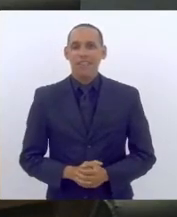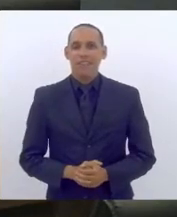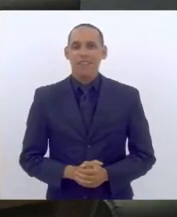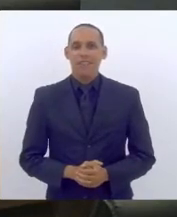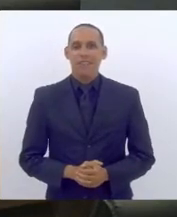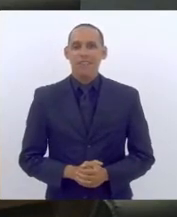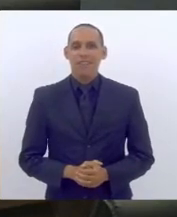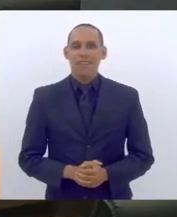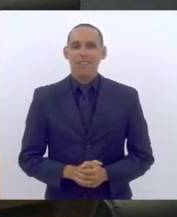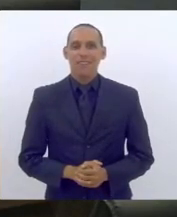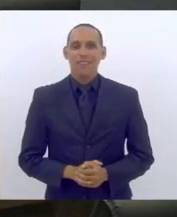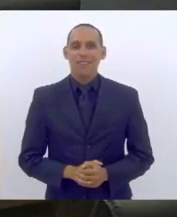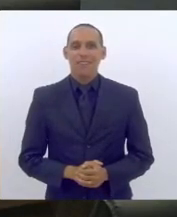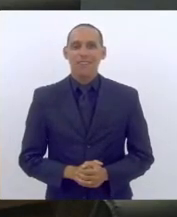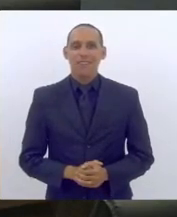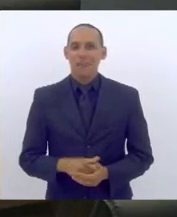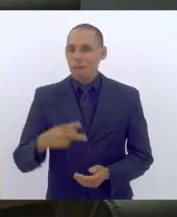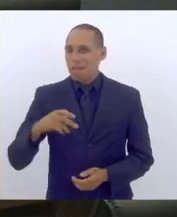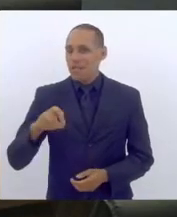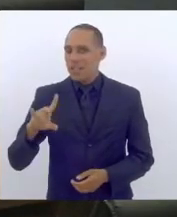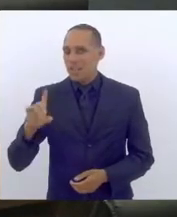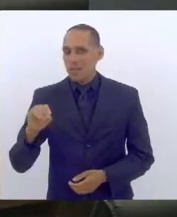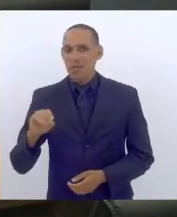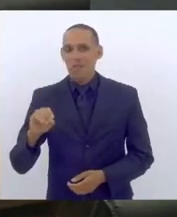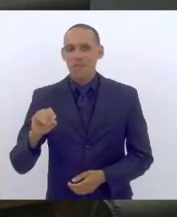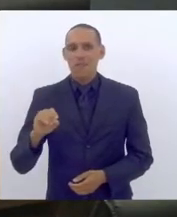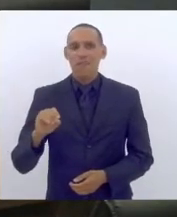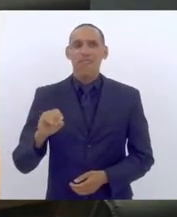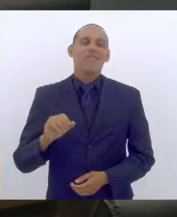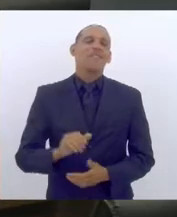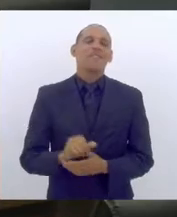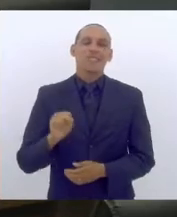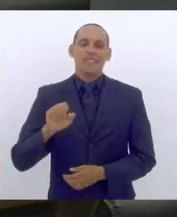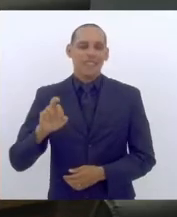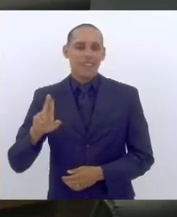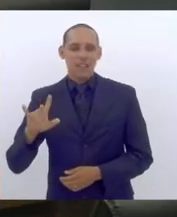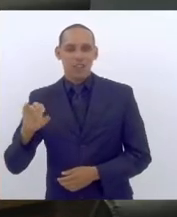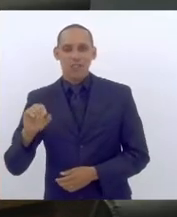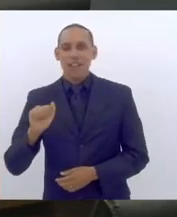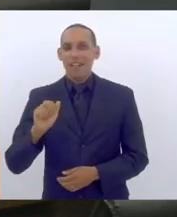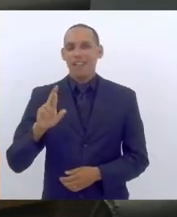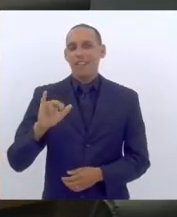aristotelicamente Pedro Sérgio Lobato aristotelicamente